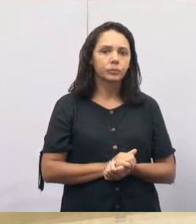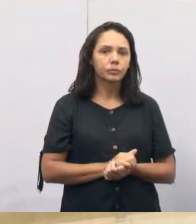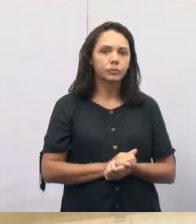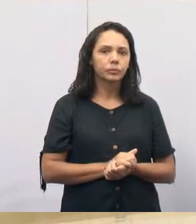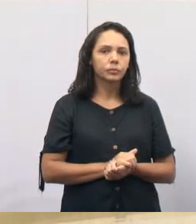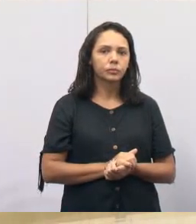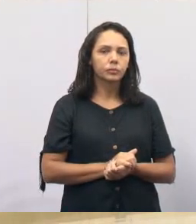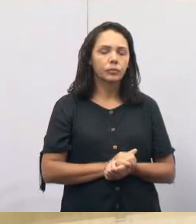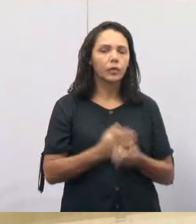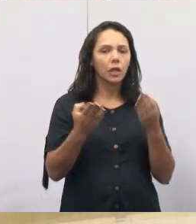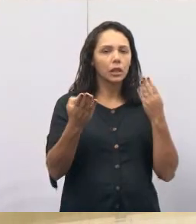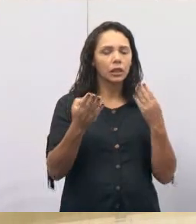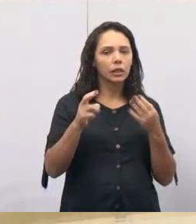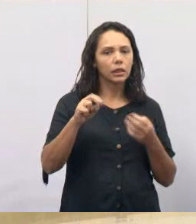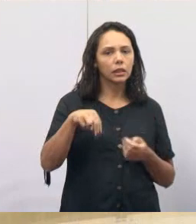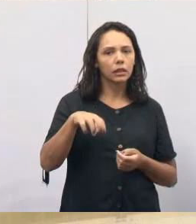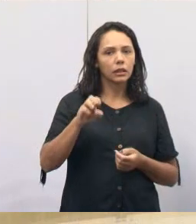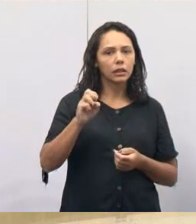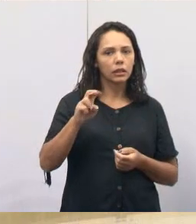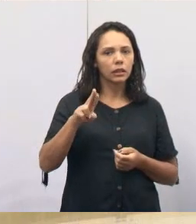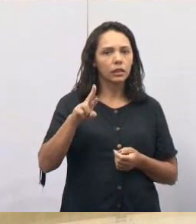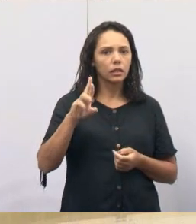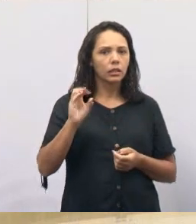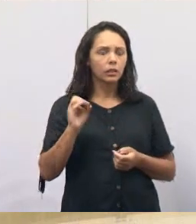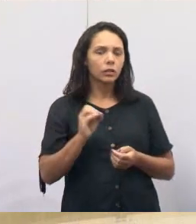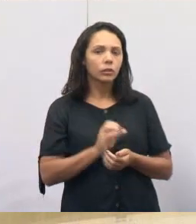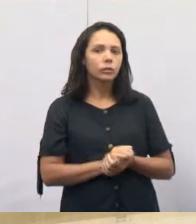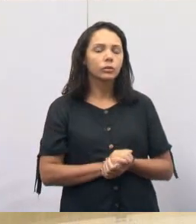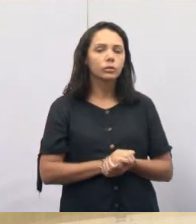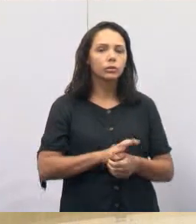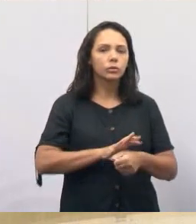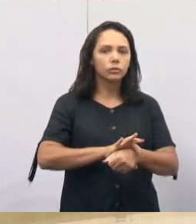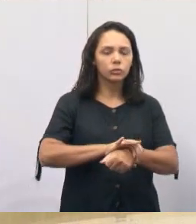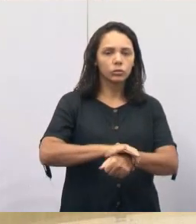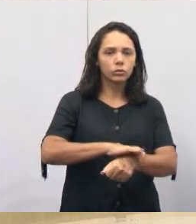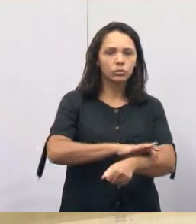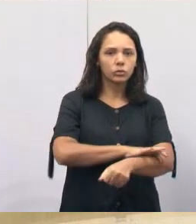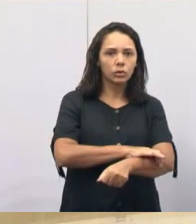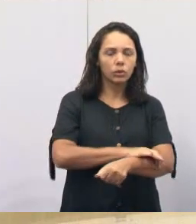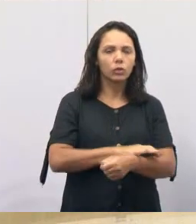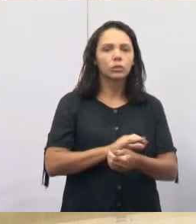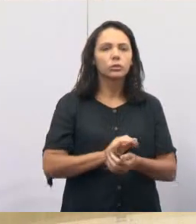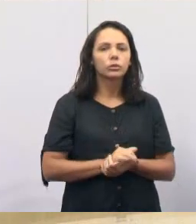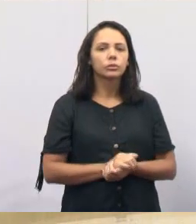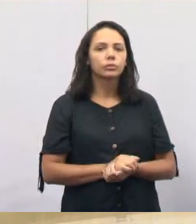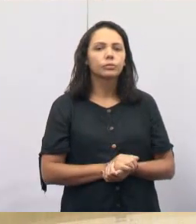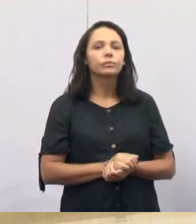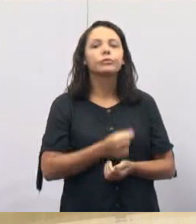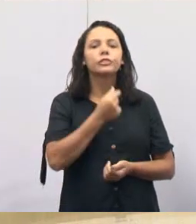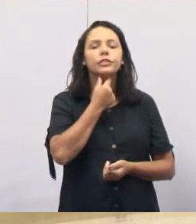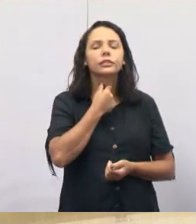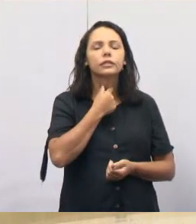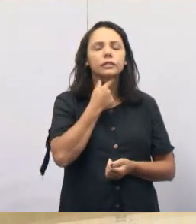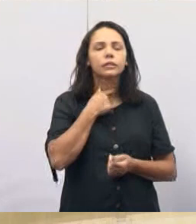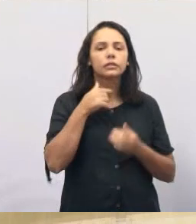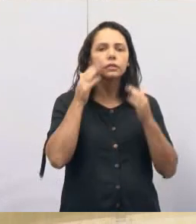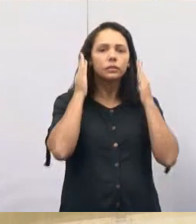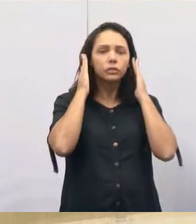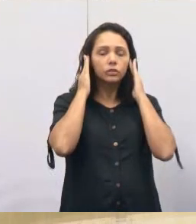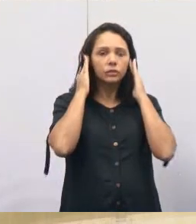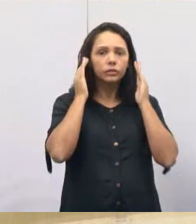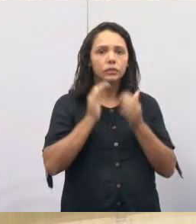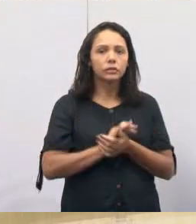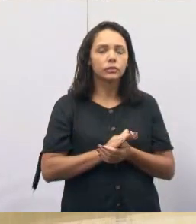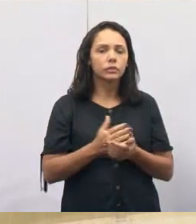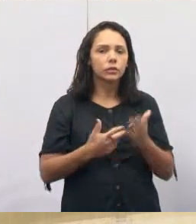avaliação neurocirurgia, avaliação ortopedia, avaliação otorrinolaringologia, cirurgia geral,